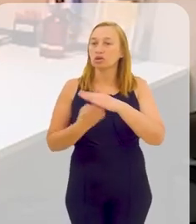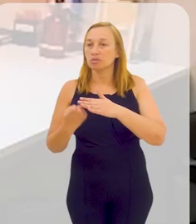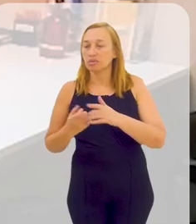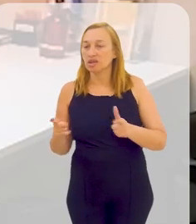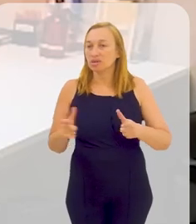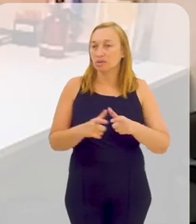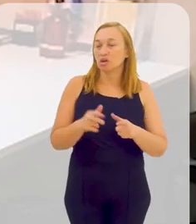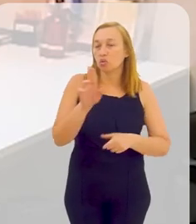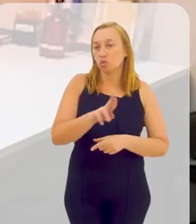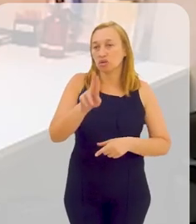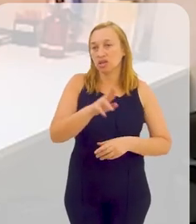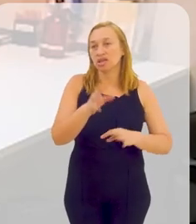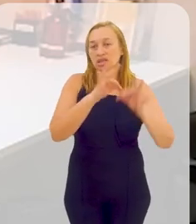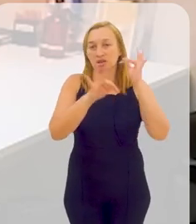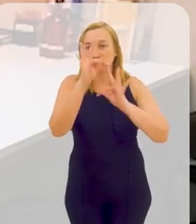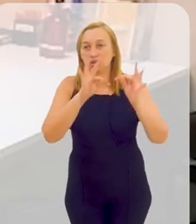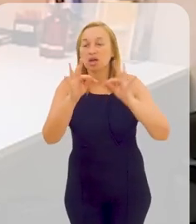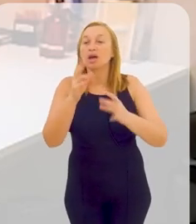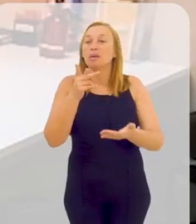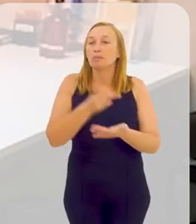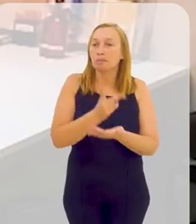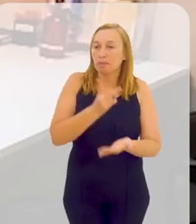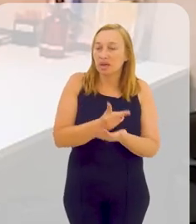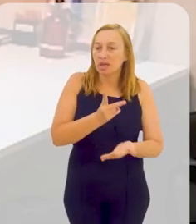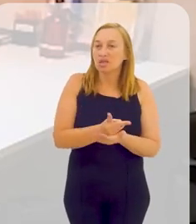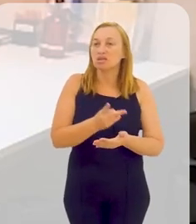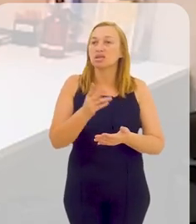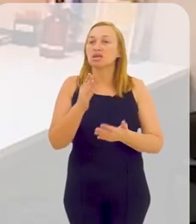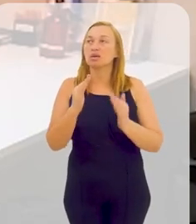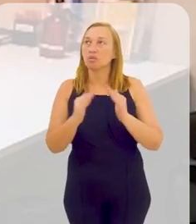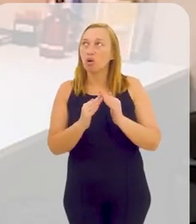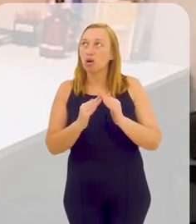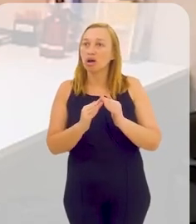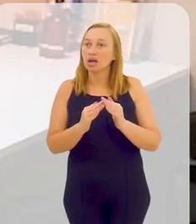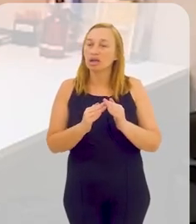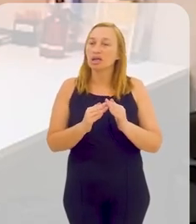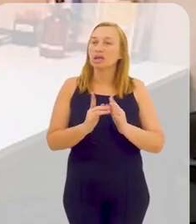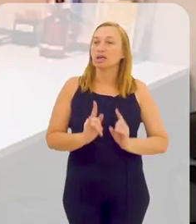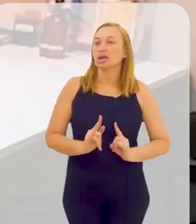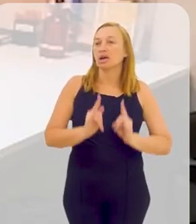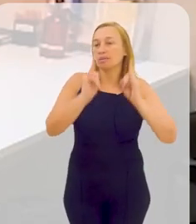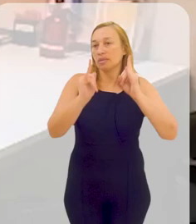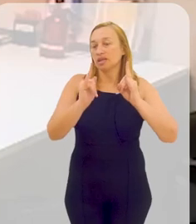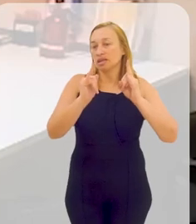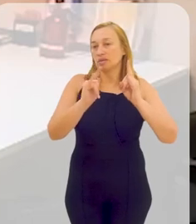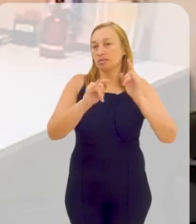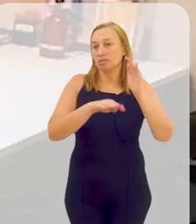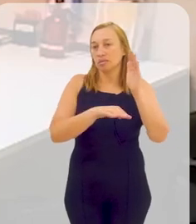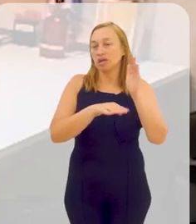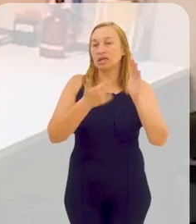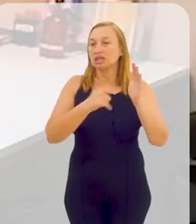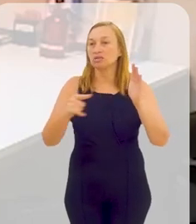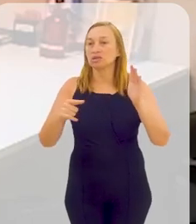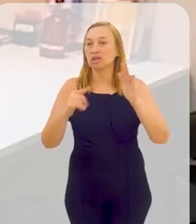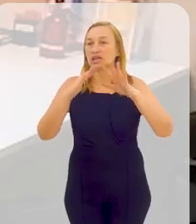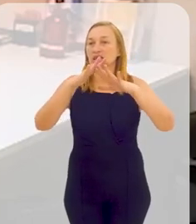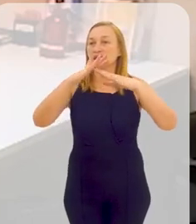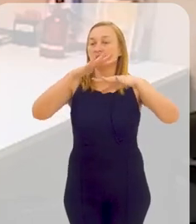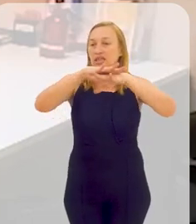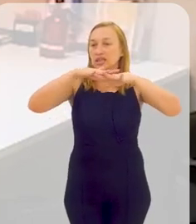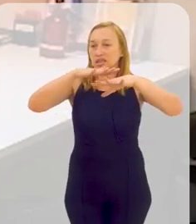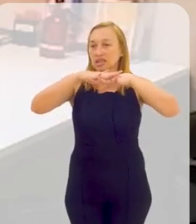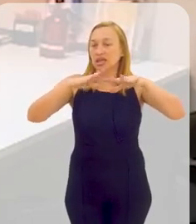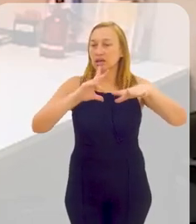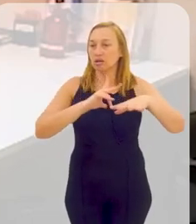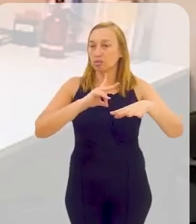negócios fazer uso dessa tecnologia e mesmo quem mora em telhado Desculpa quem mora em apartamento e não tem telhado